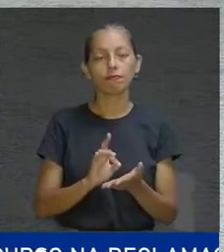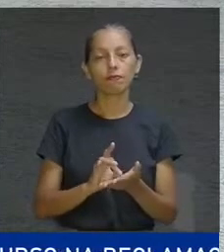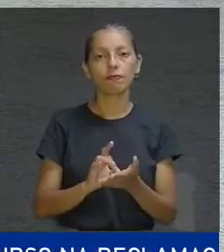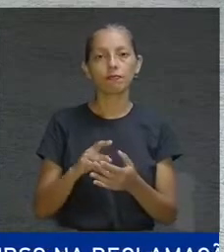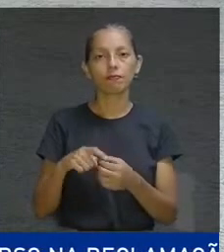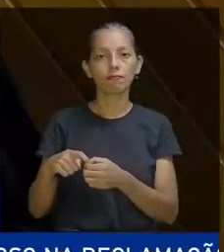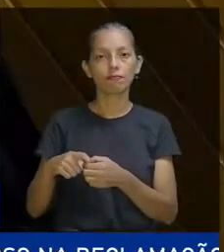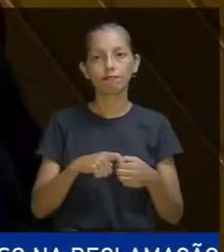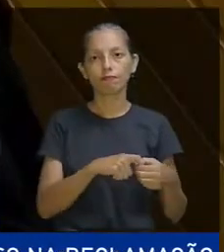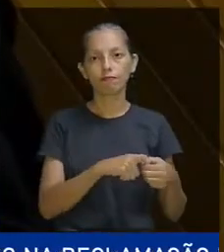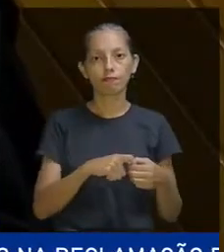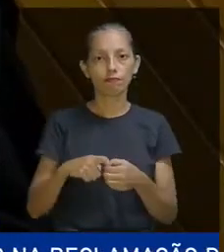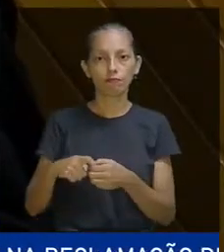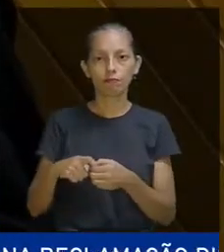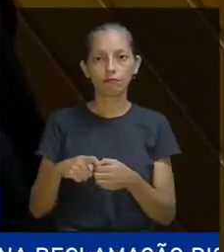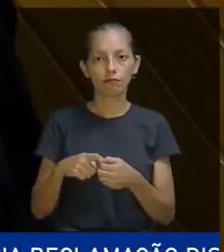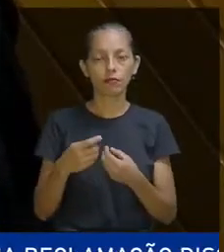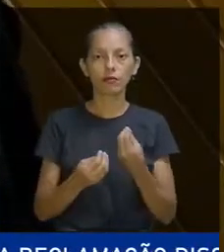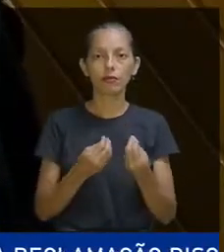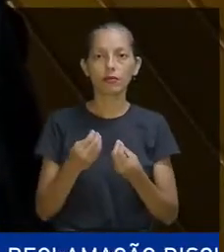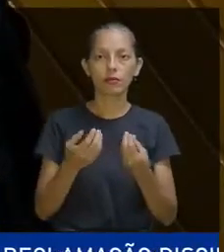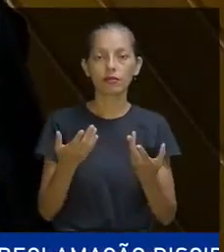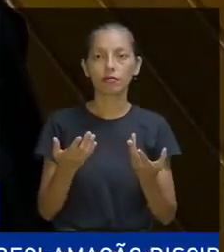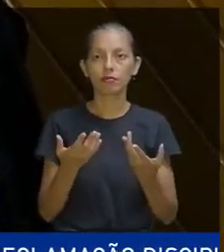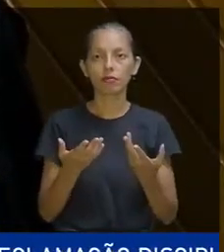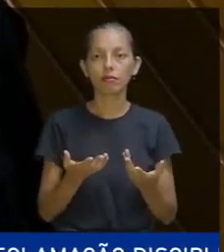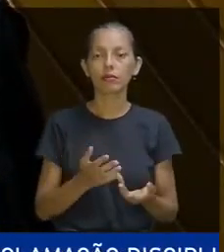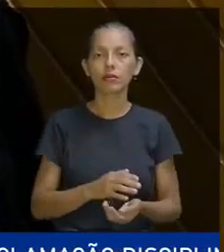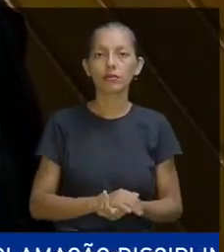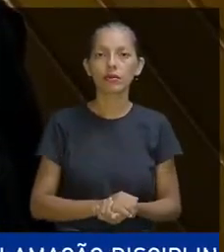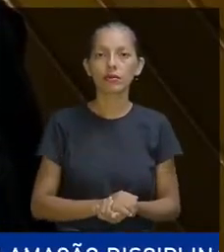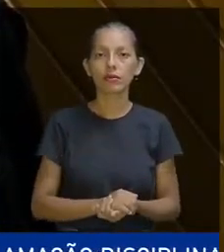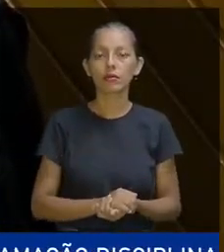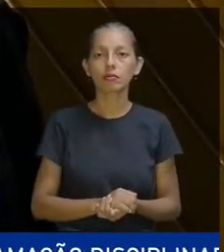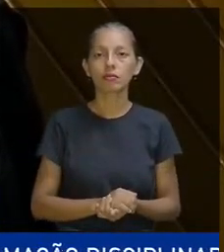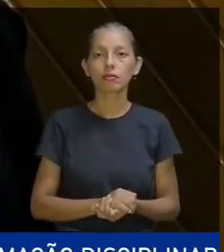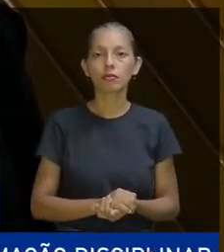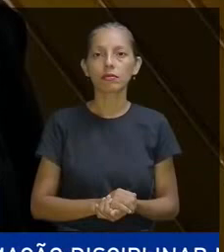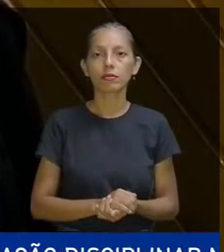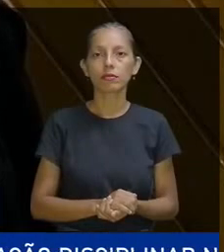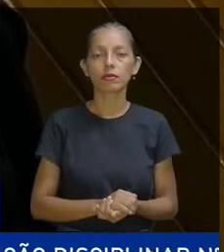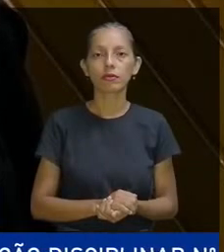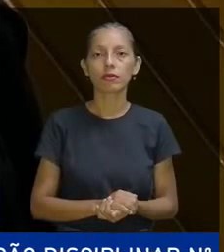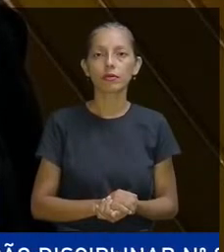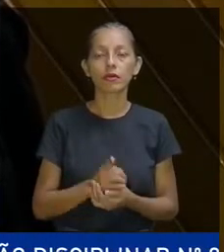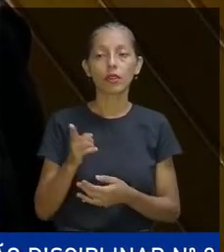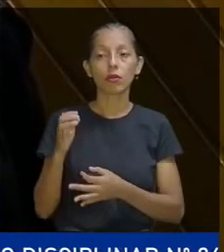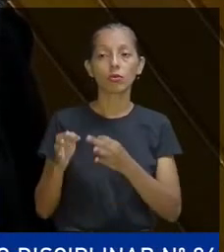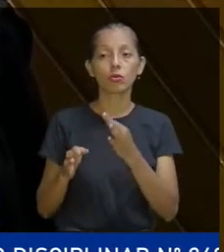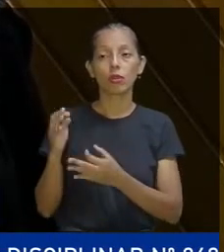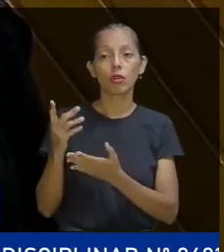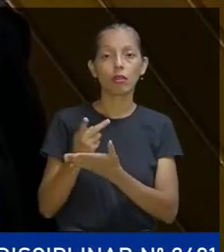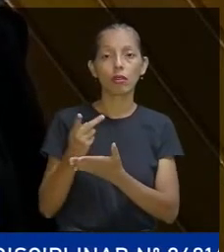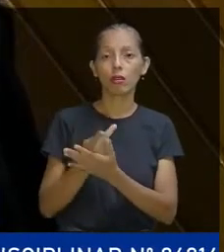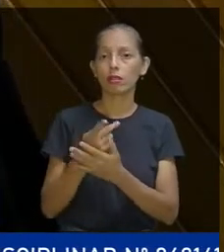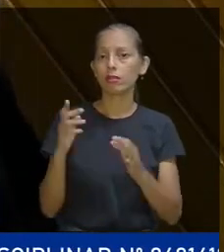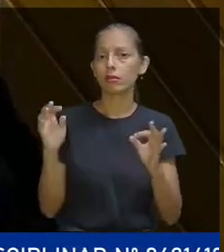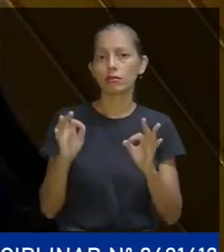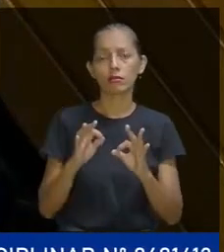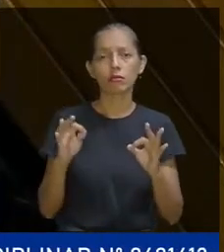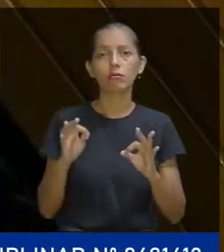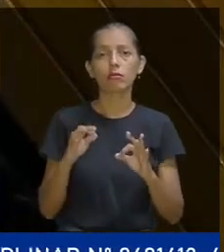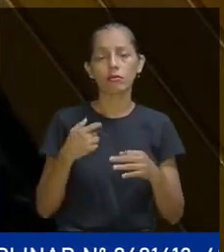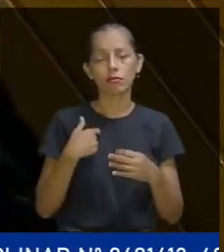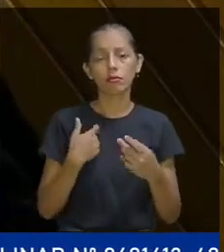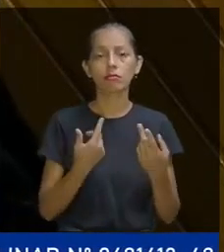um elemento subjetivo que nos permita falar de alguma irregularidade. Então, eu vou acompanhar